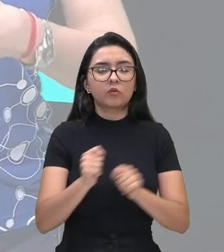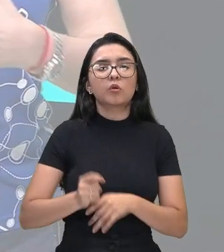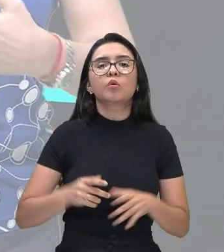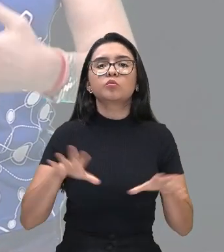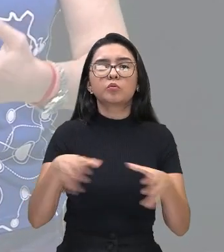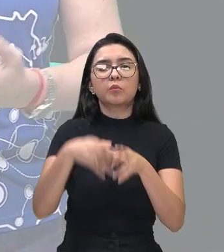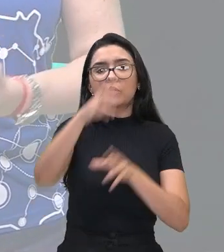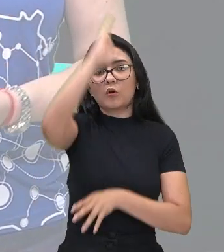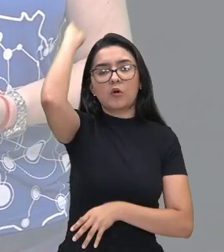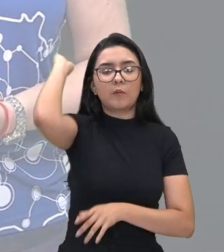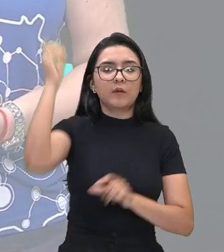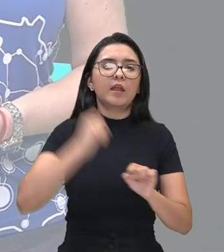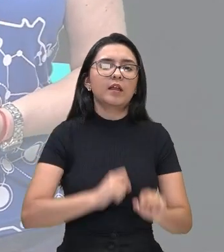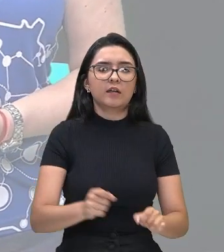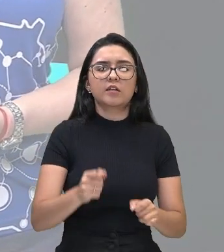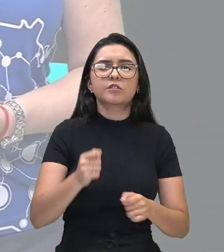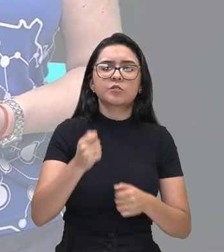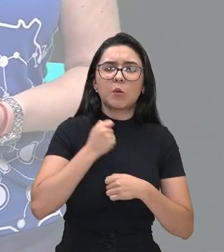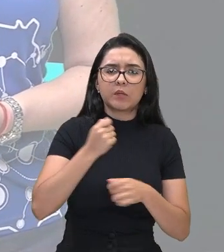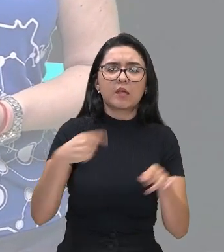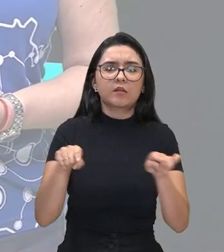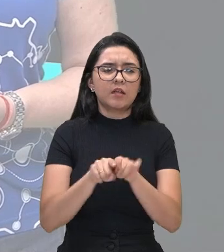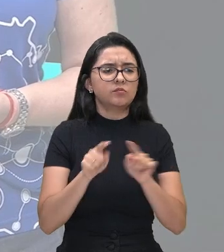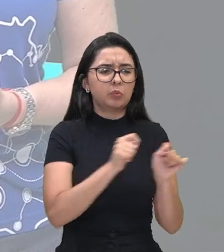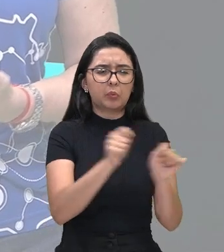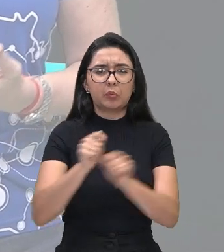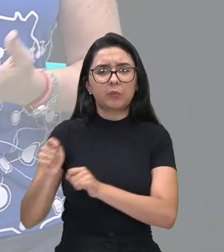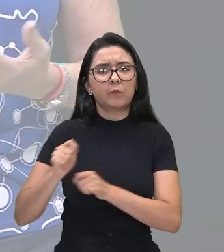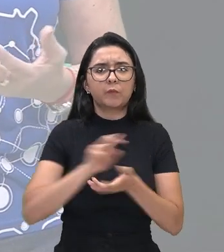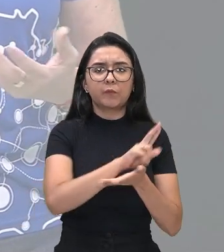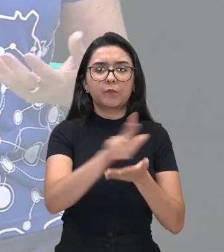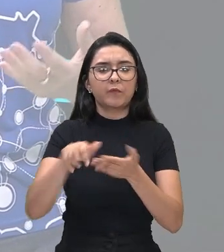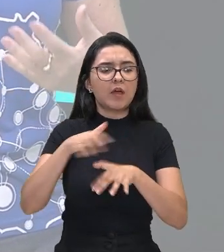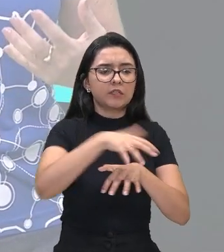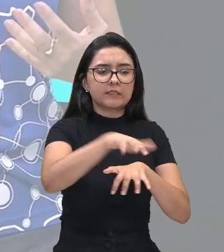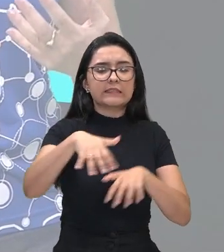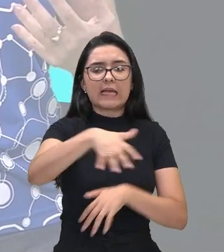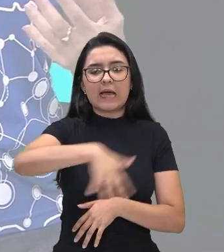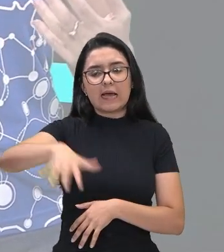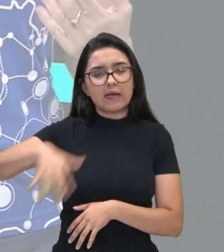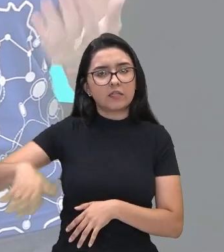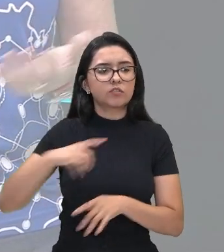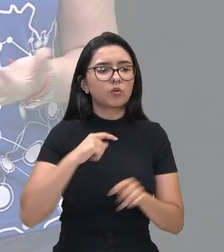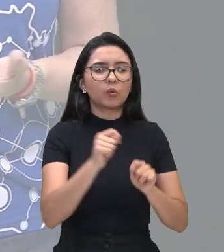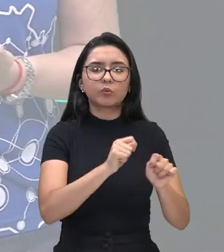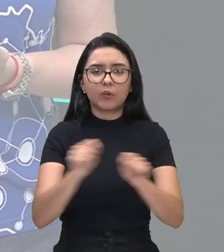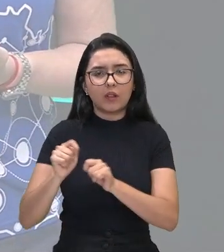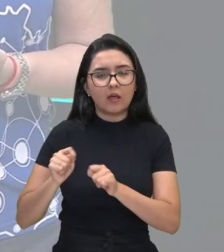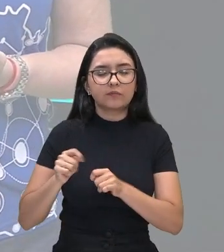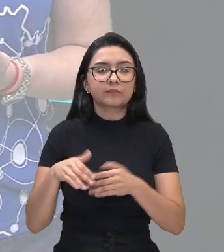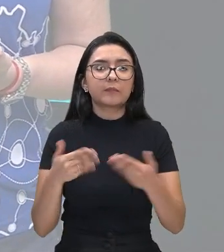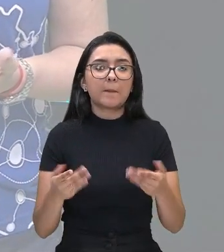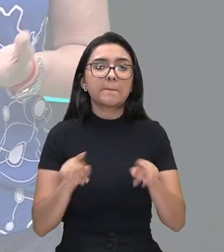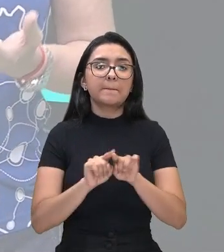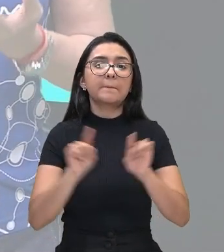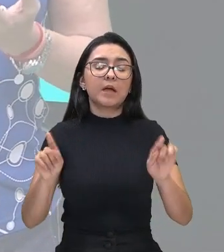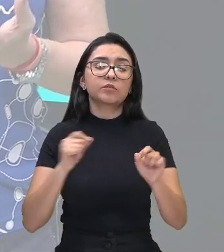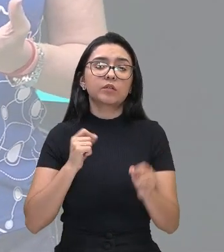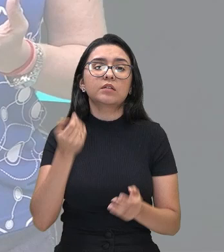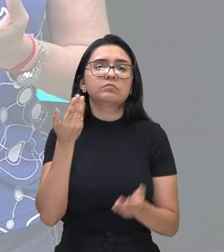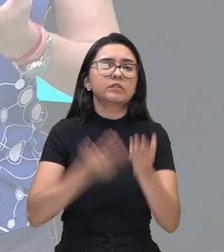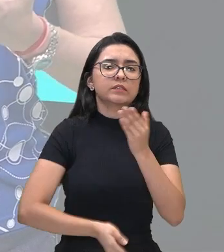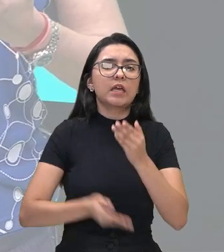eram grandes guerreiros, então eles dominavam vários territórios. E com a queda do Império